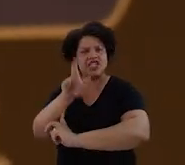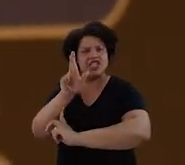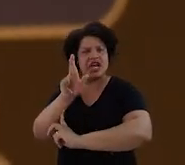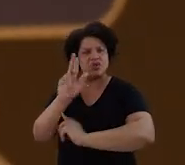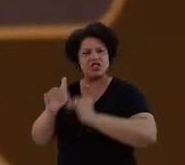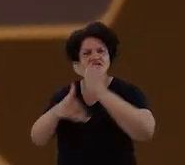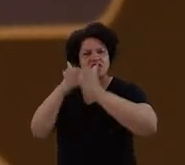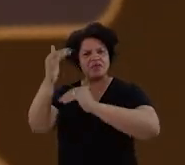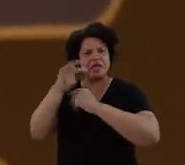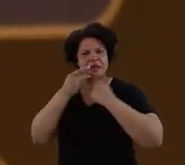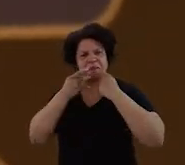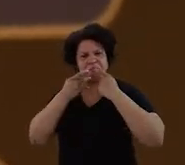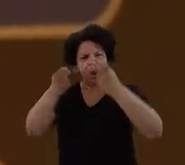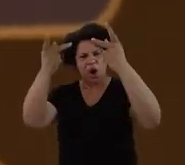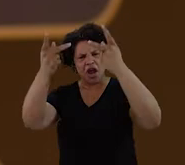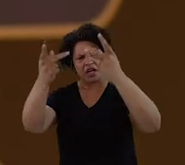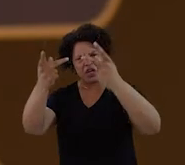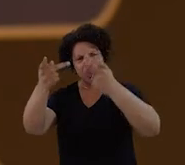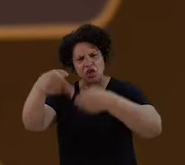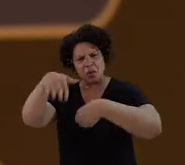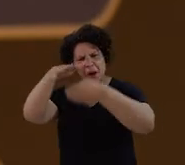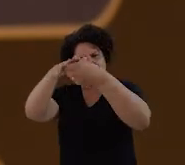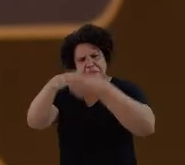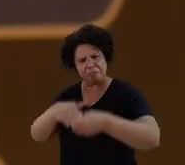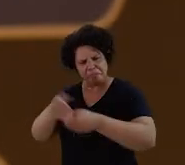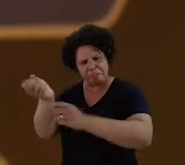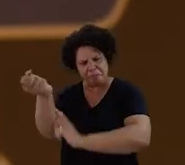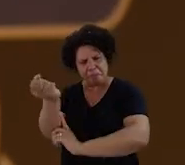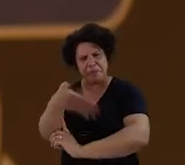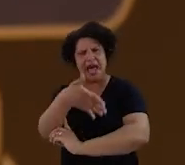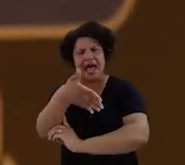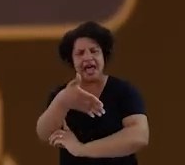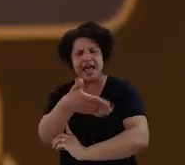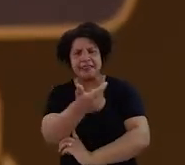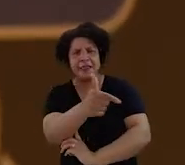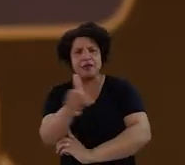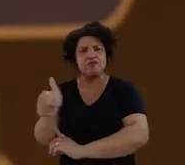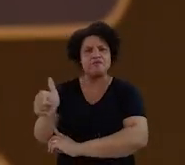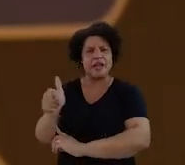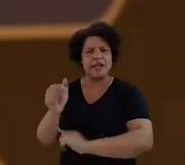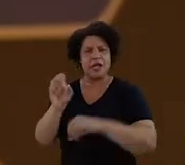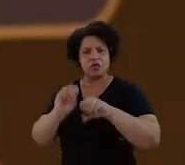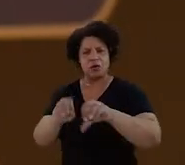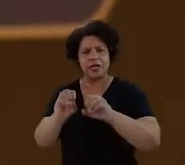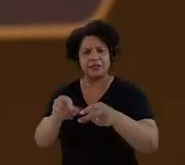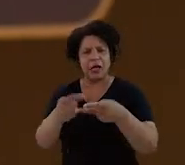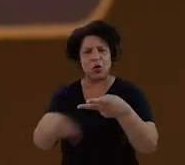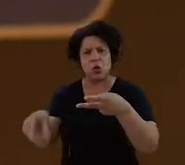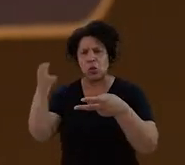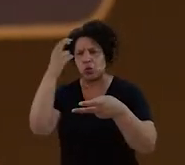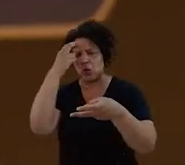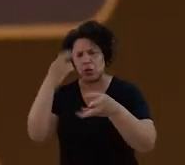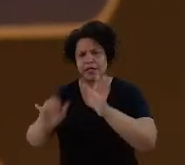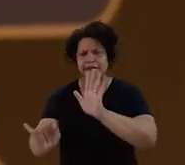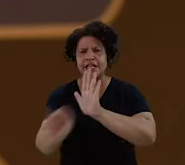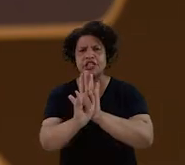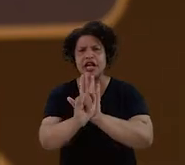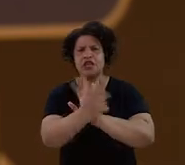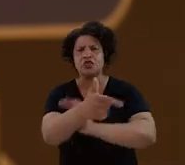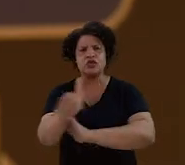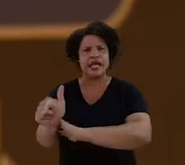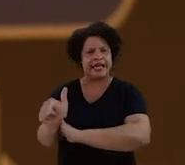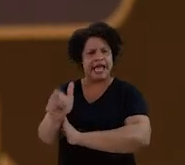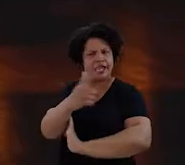tá todo mundo fudido, misturou tudo. Ninguém tem educação, ninguém tem cultura, ninguém tem identidade, tá todo mundo